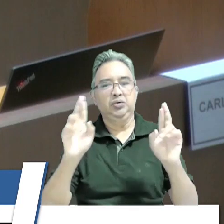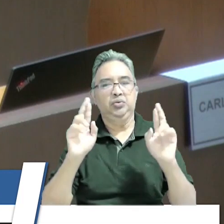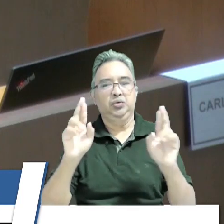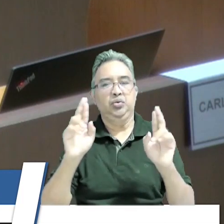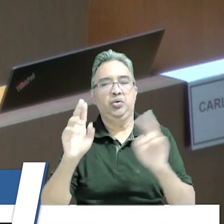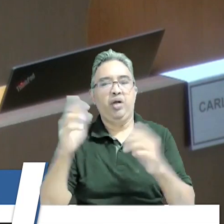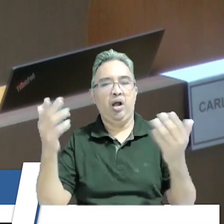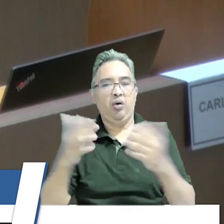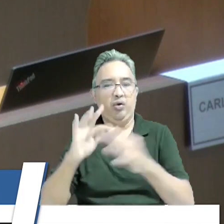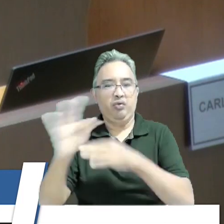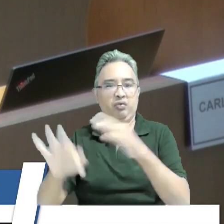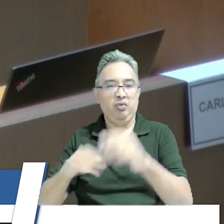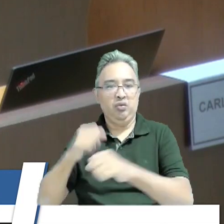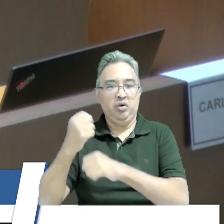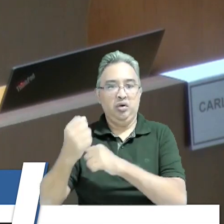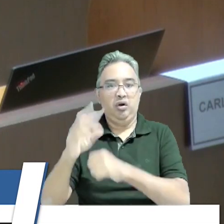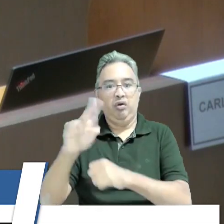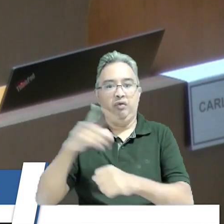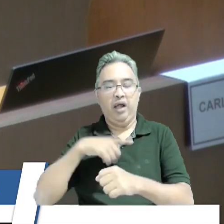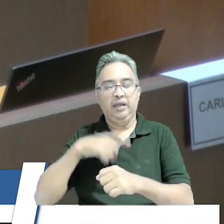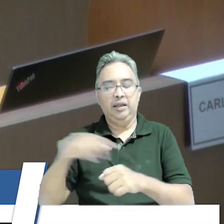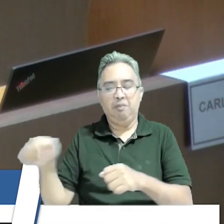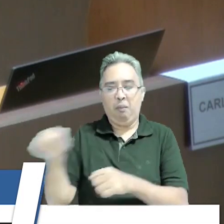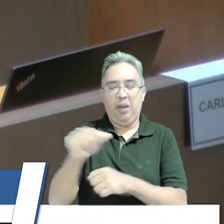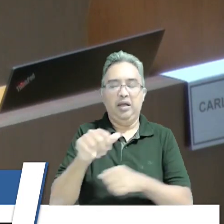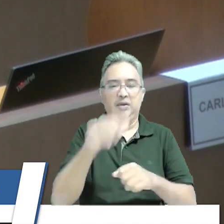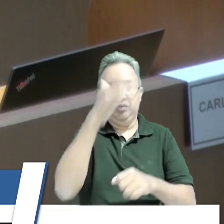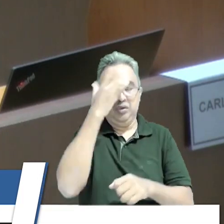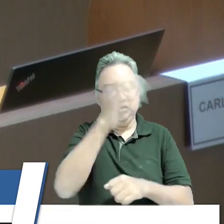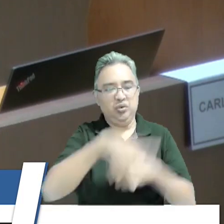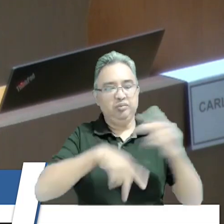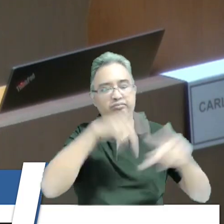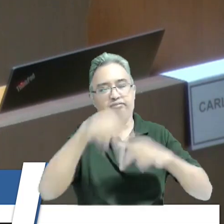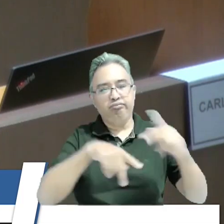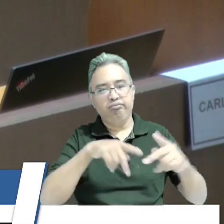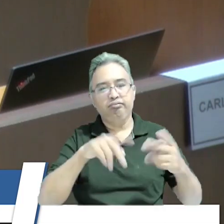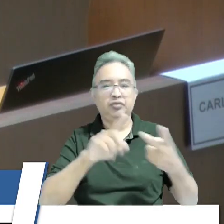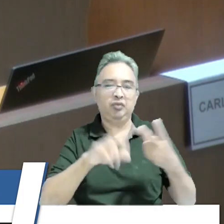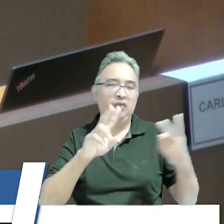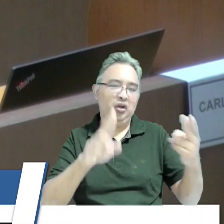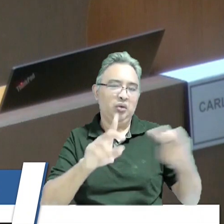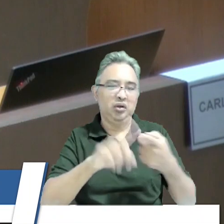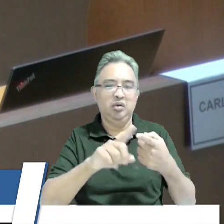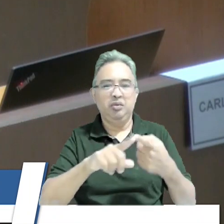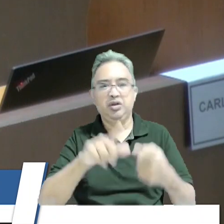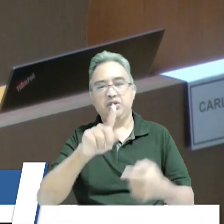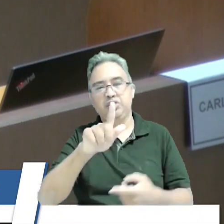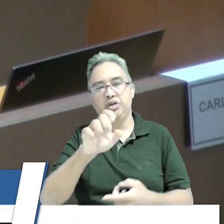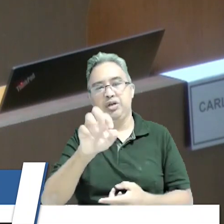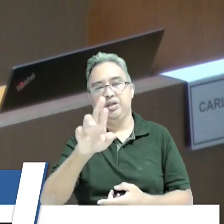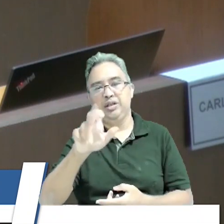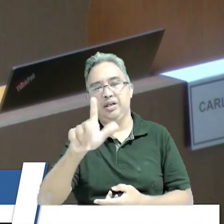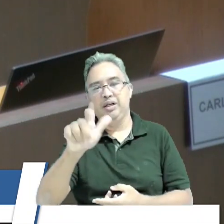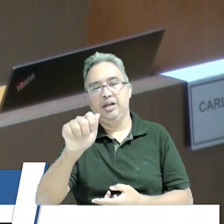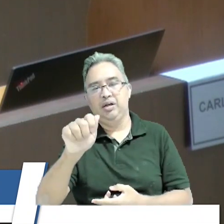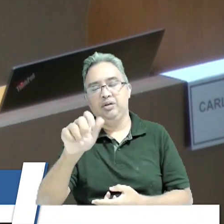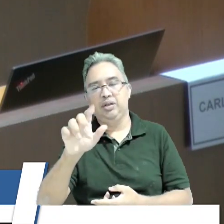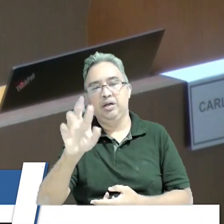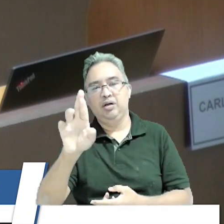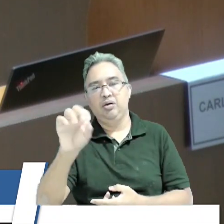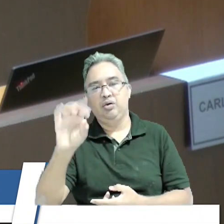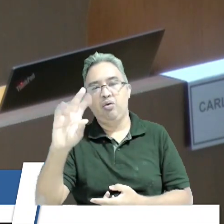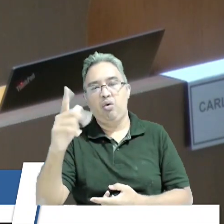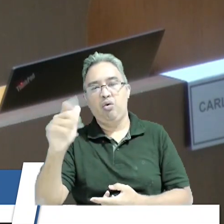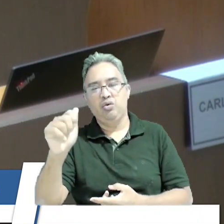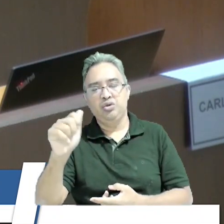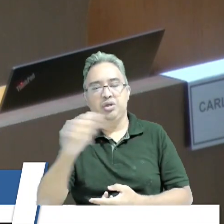que vai ser um benefício muito grande para a população. Assim como a Geralda Rocha também, com o Palamoni, aí deve ter brigado muito, ele, o Wilton, que é lá daquela região.